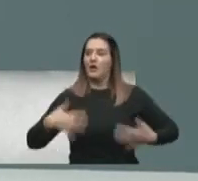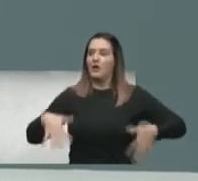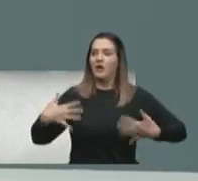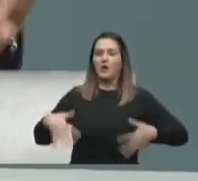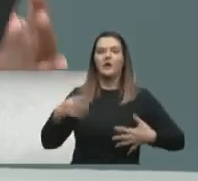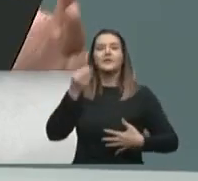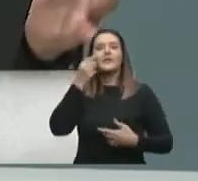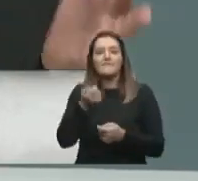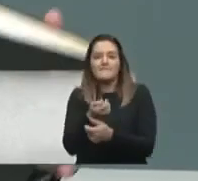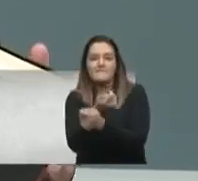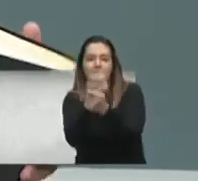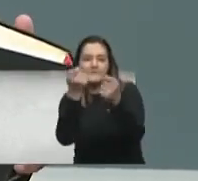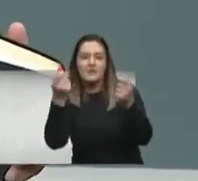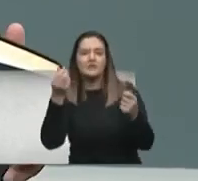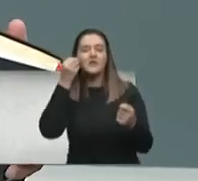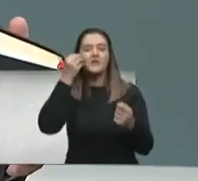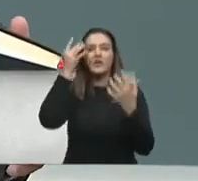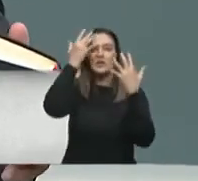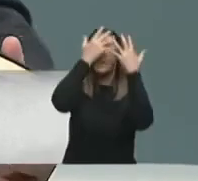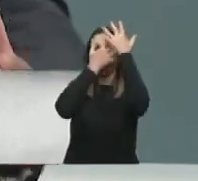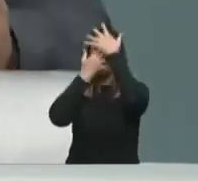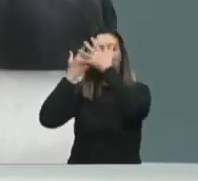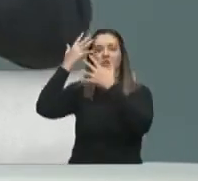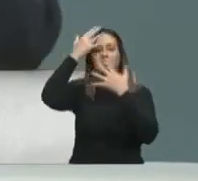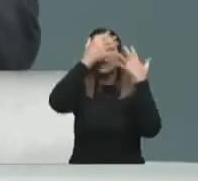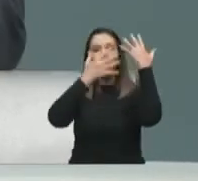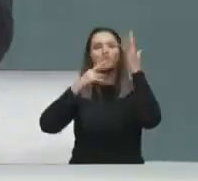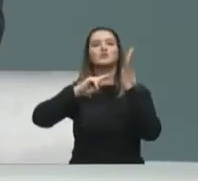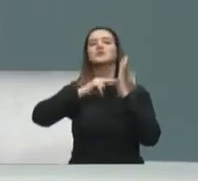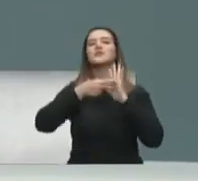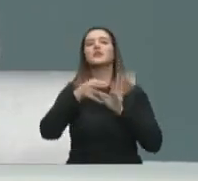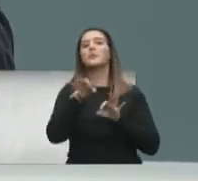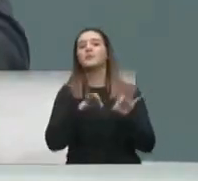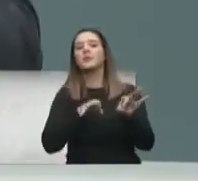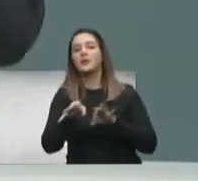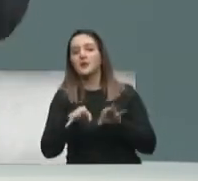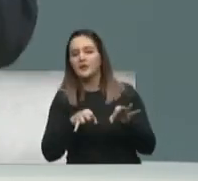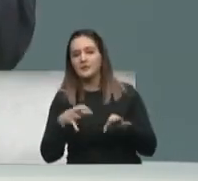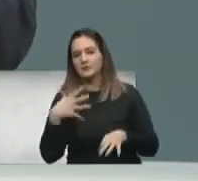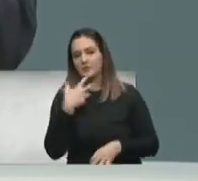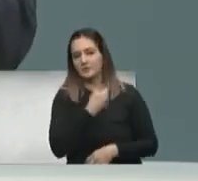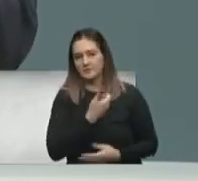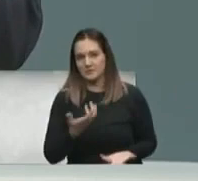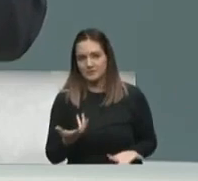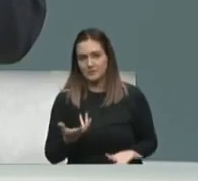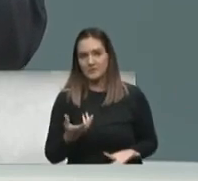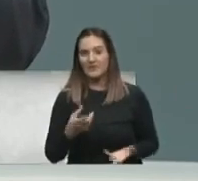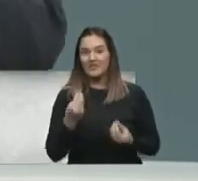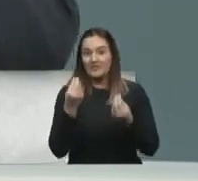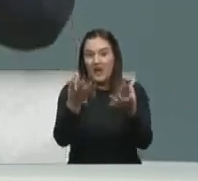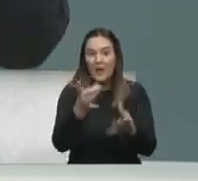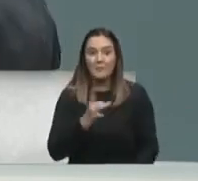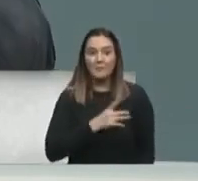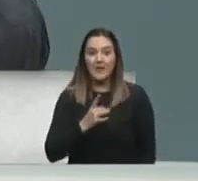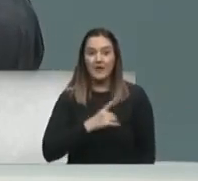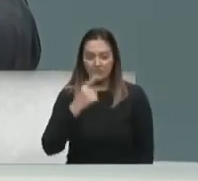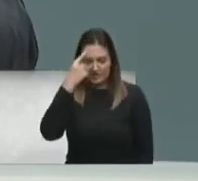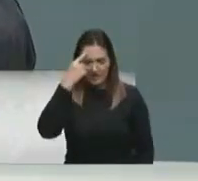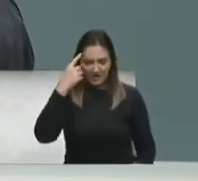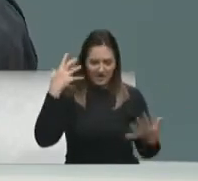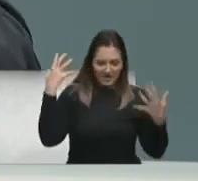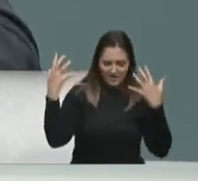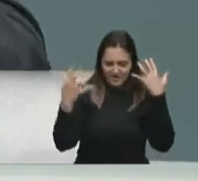confundir o plano da salvação. A única coisa que ele pode fazer é tentar amedrontar você, para você ficar